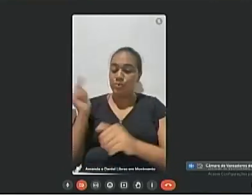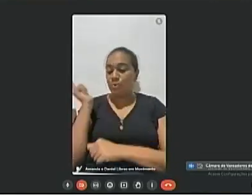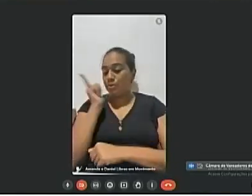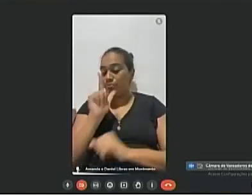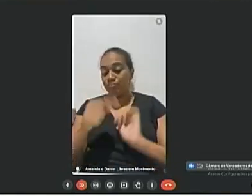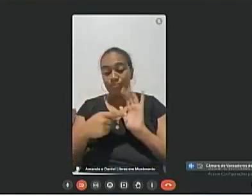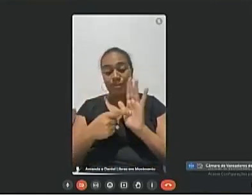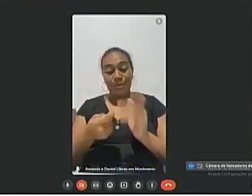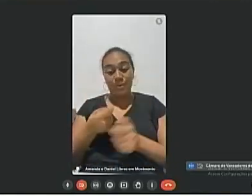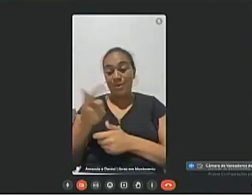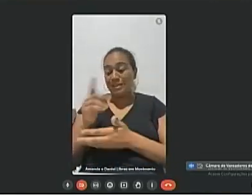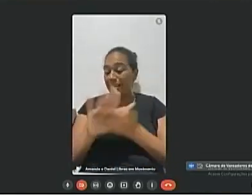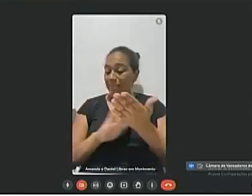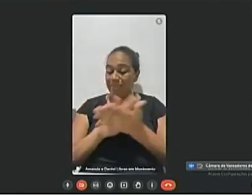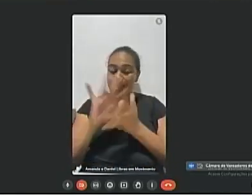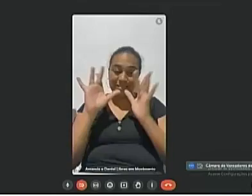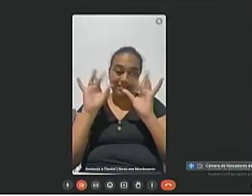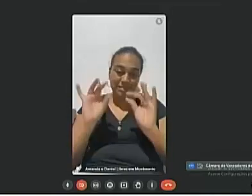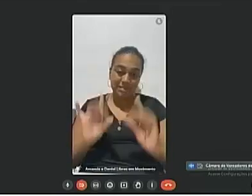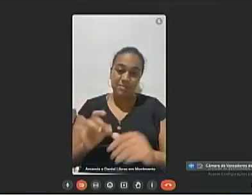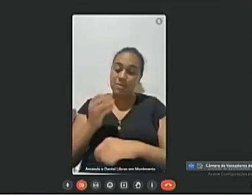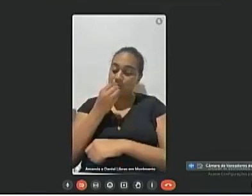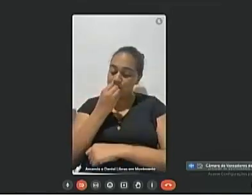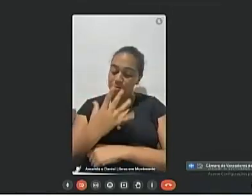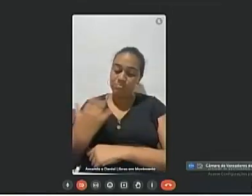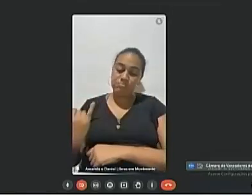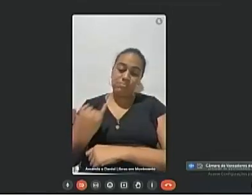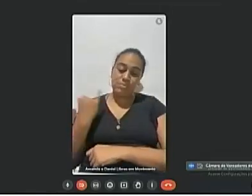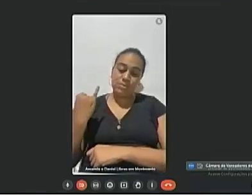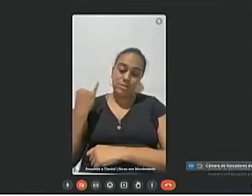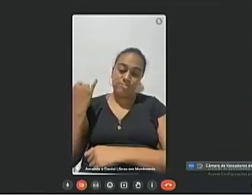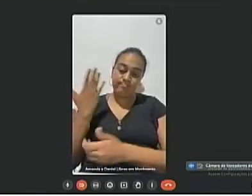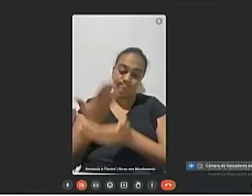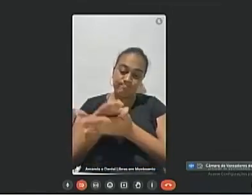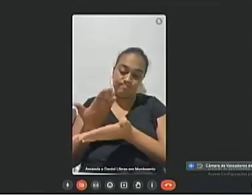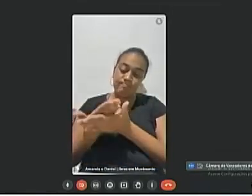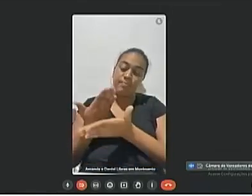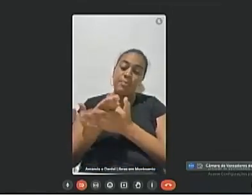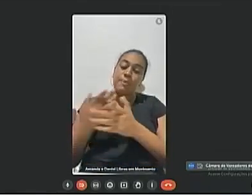quase que nenhum detalhe, mas isso foi muito, muito, muito estudado